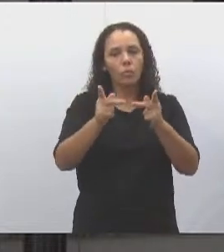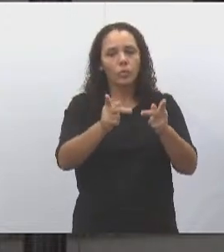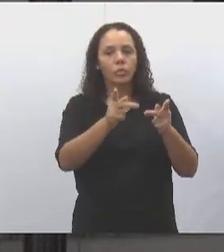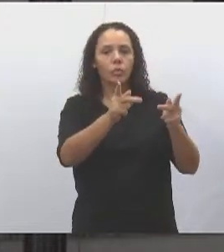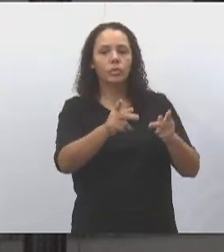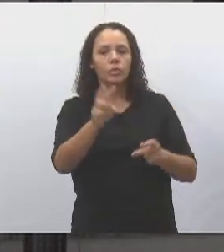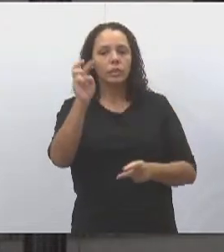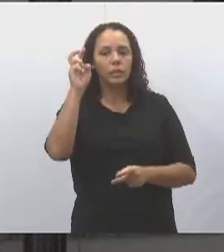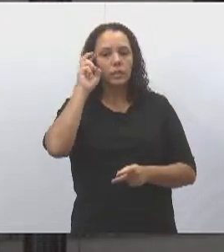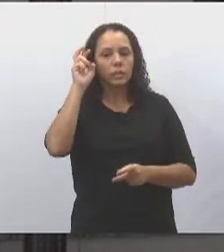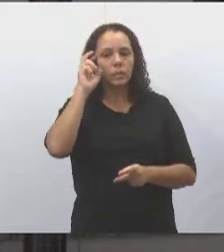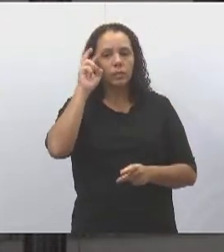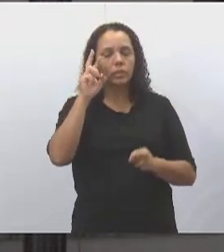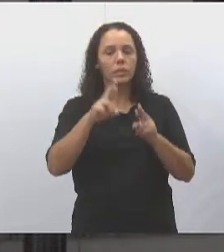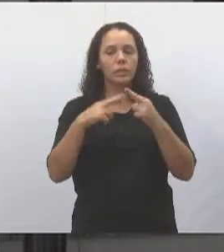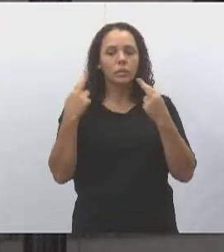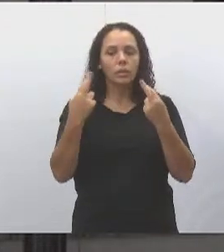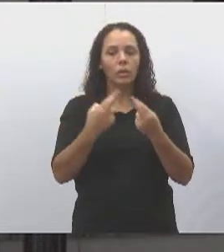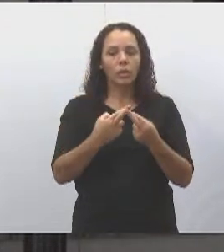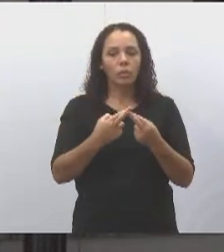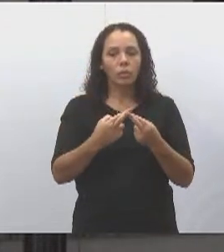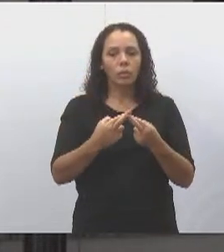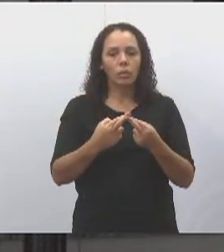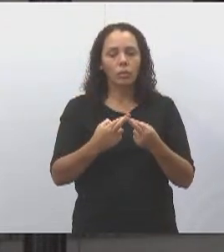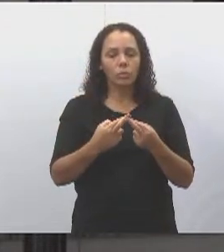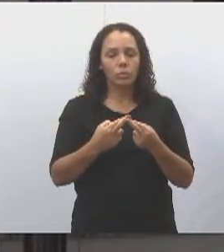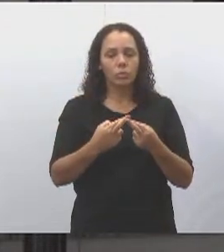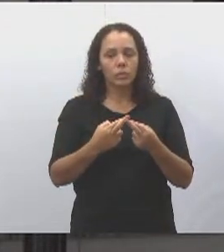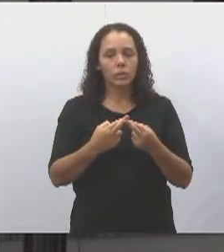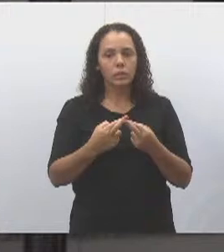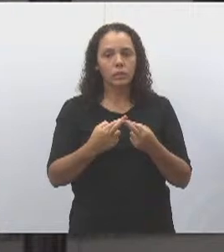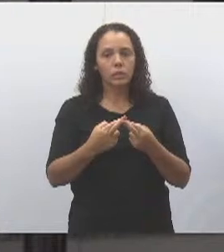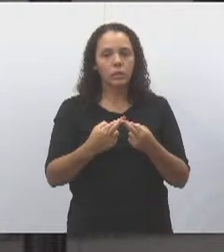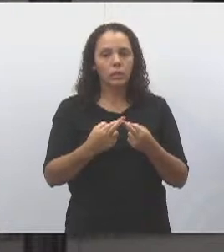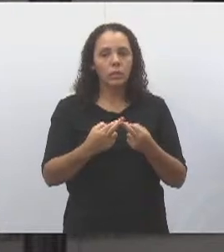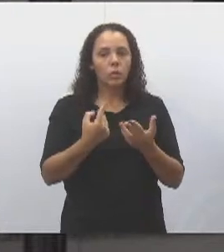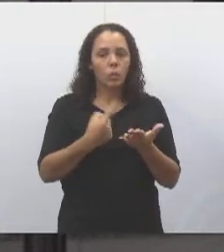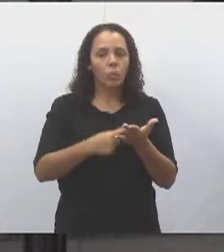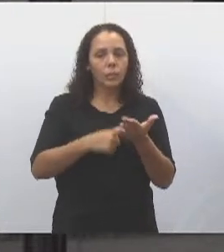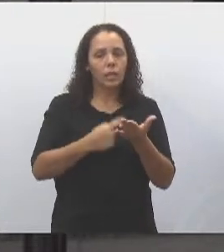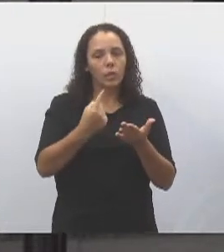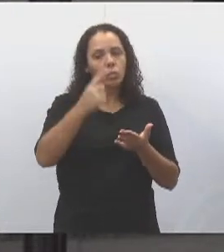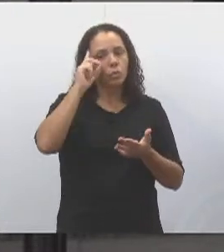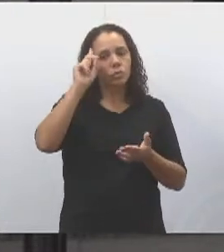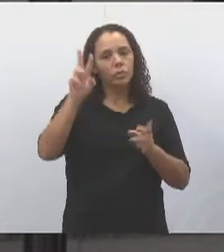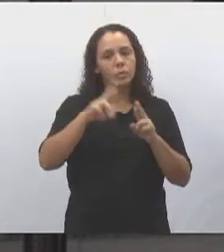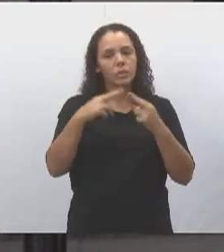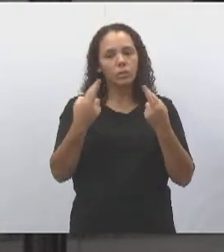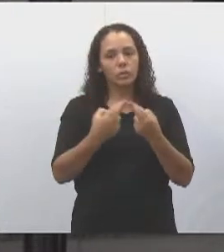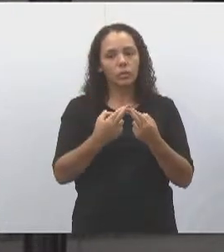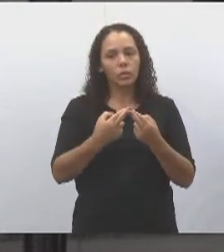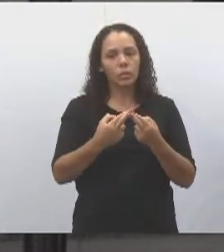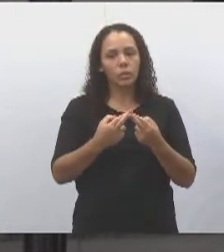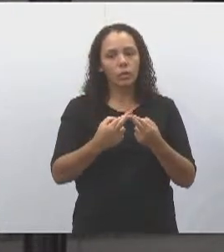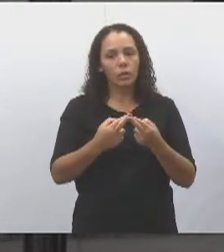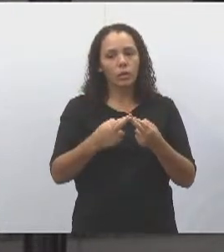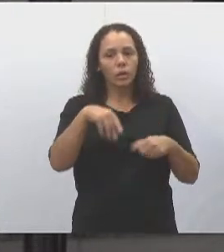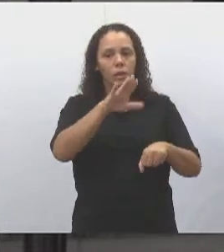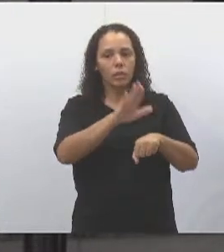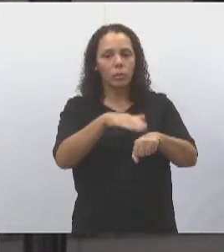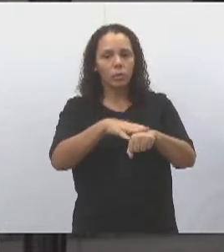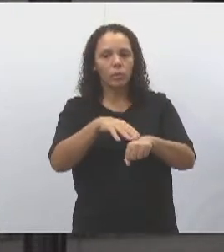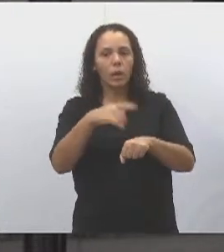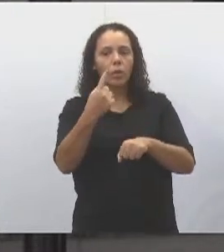se reúne, vamos ver se vai continuar sendo nas quinta-feiras, se não for a gente avisa vocês, e cada semana eles vão chamar um lá para ir lá